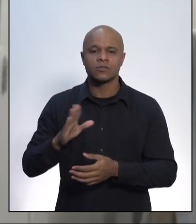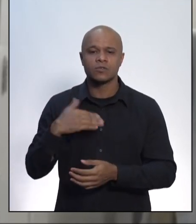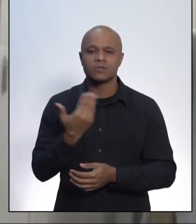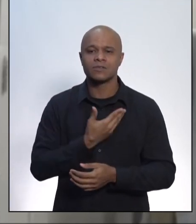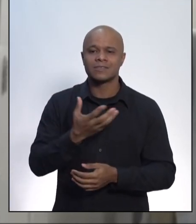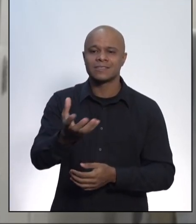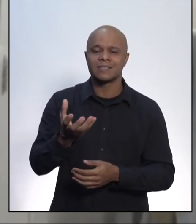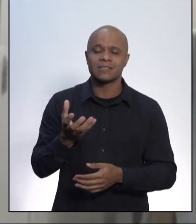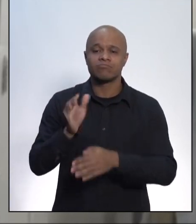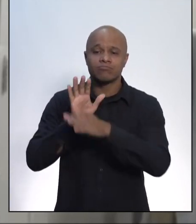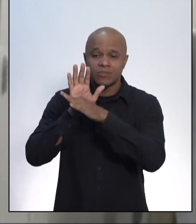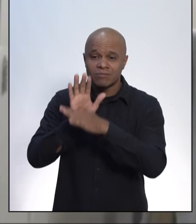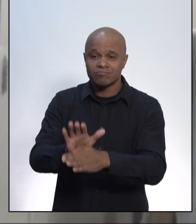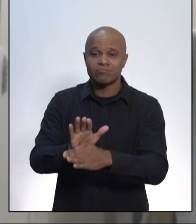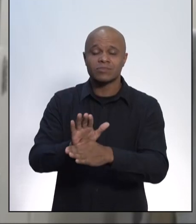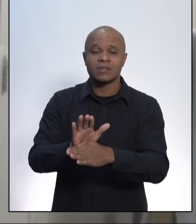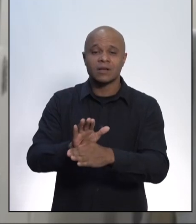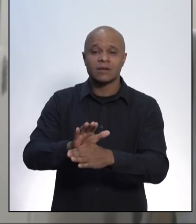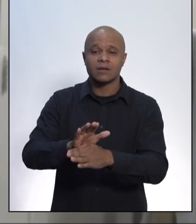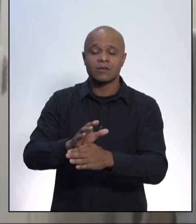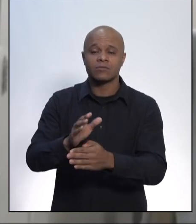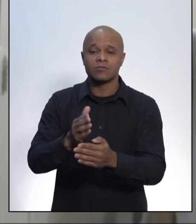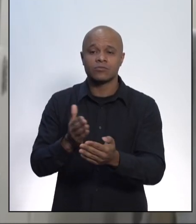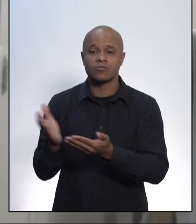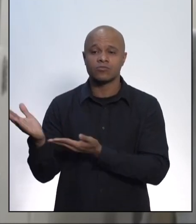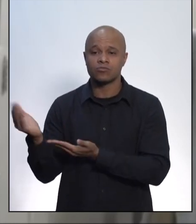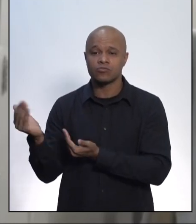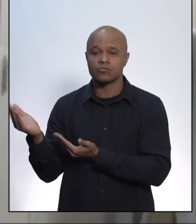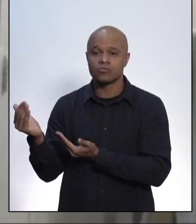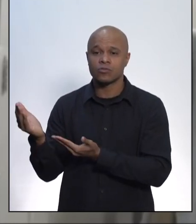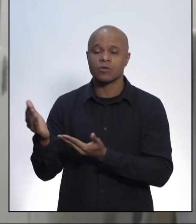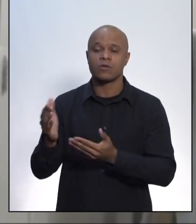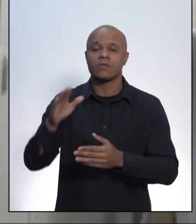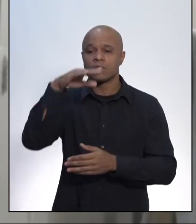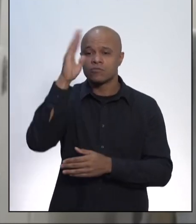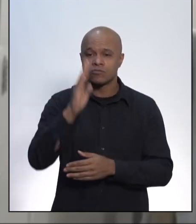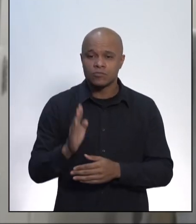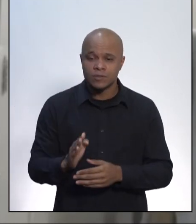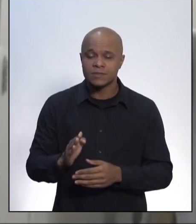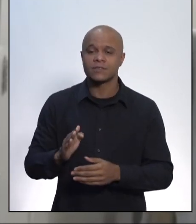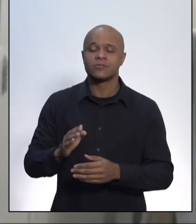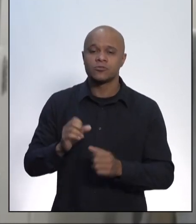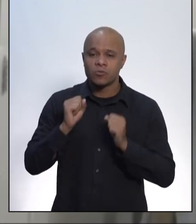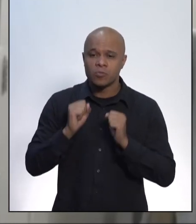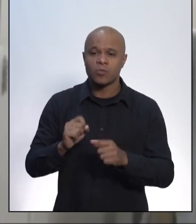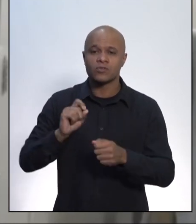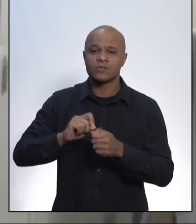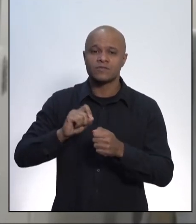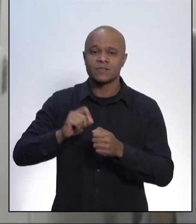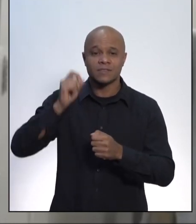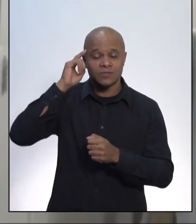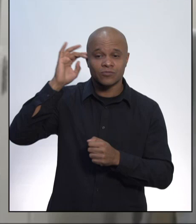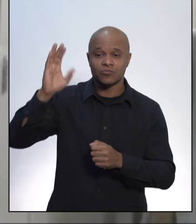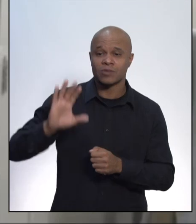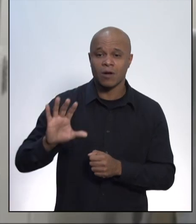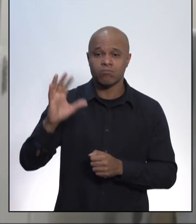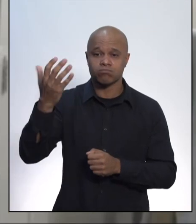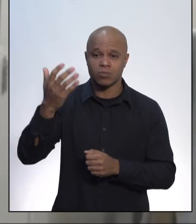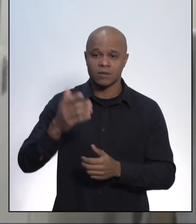uma ferramenta para que os jovens estudantes do Brasil sejam protagonistas do seu sonho.